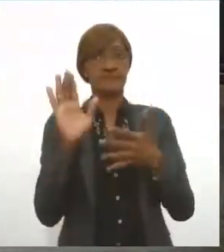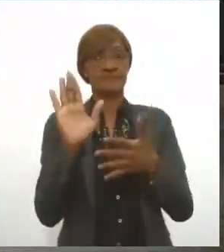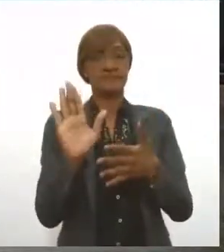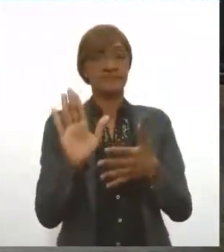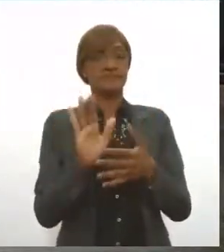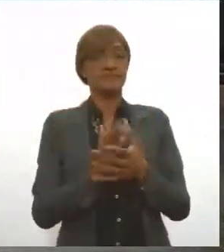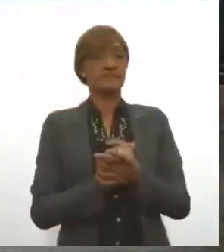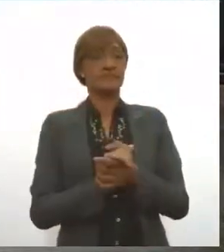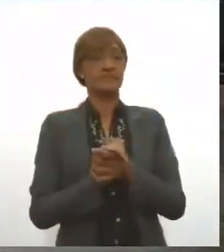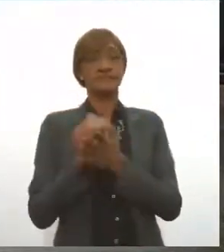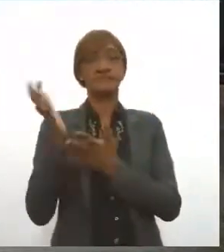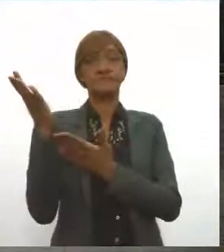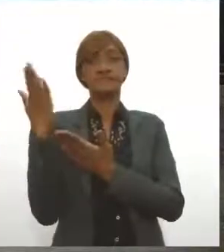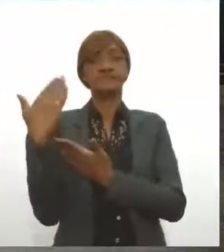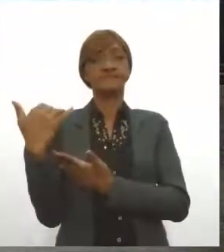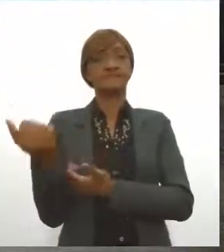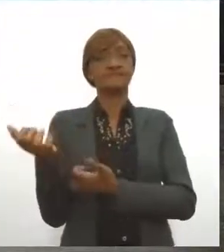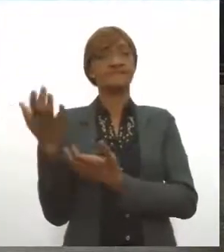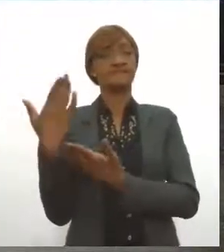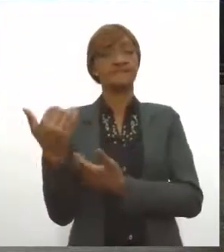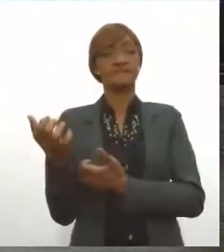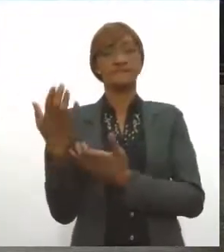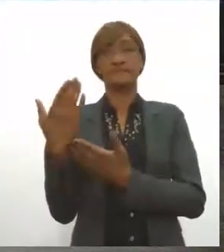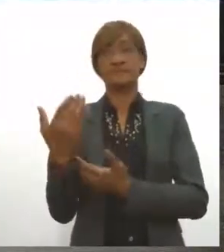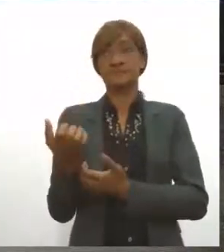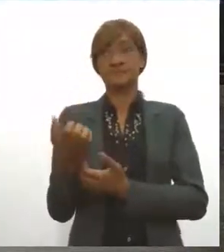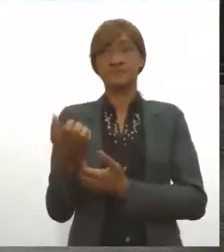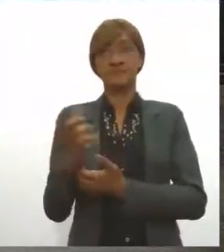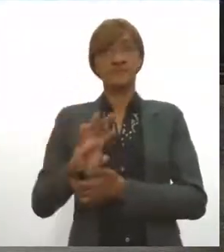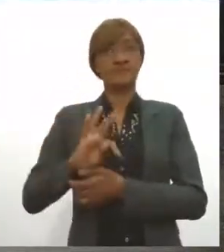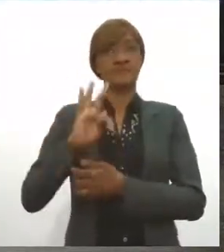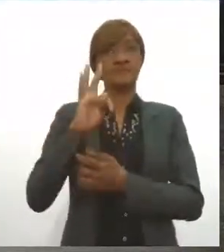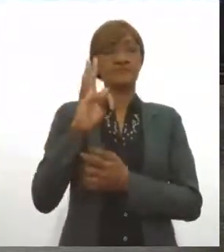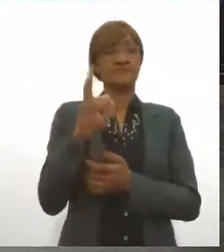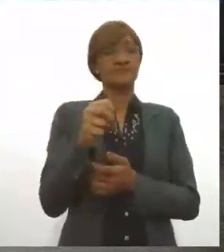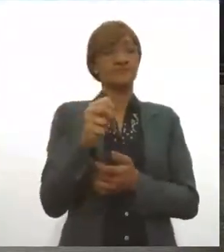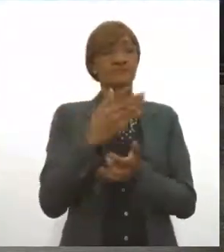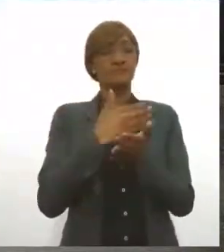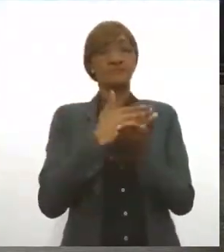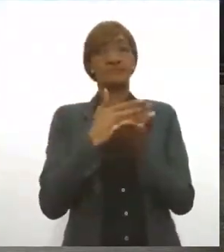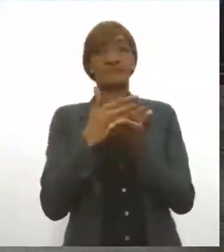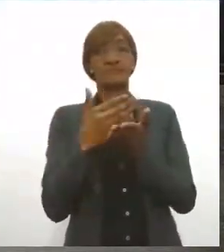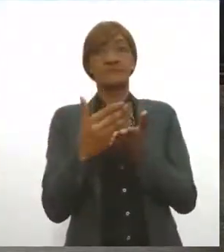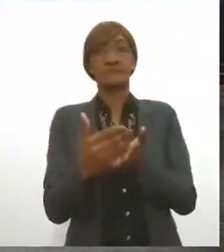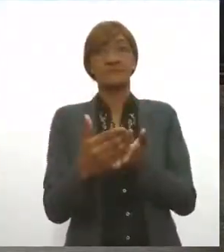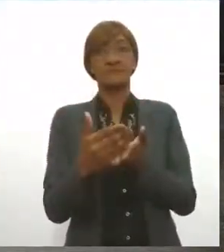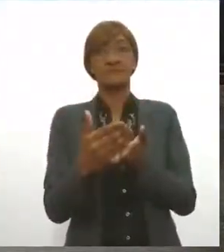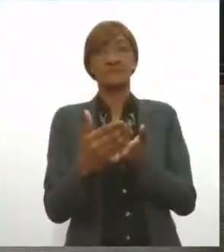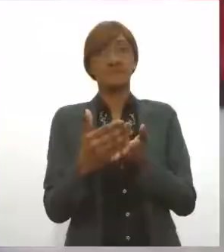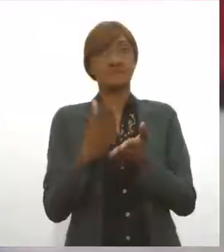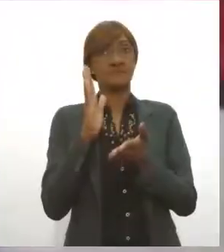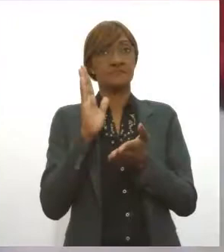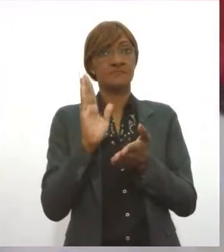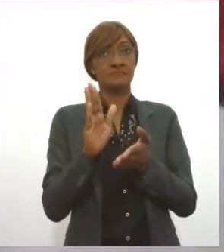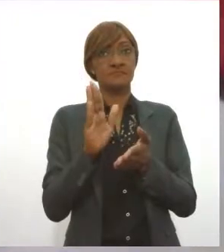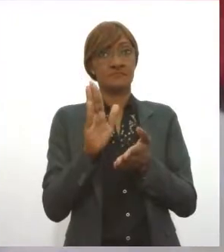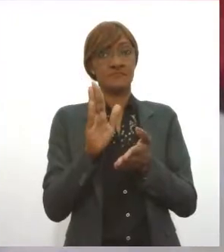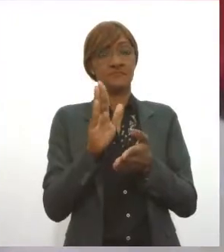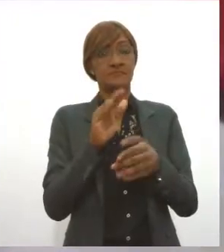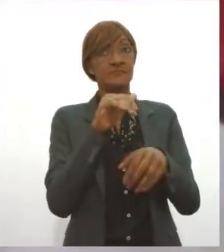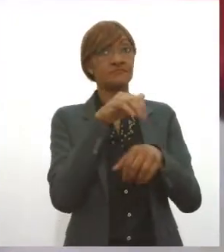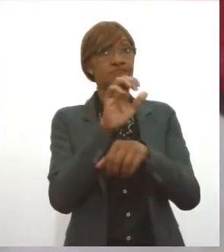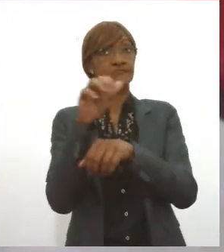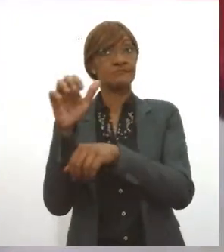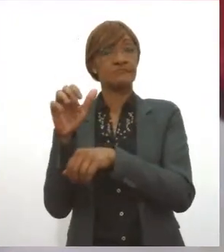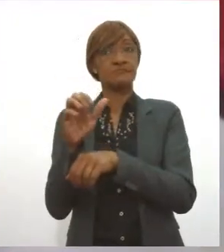O jovem, de modo geral, está começando a atividade sexual muito cedo. Por isso que